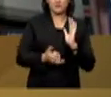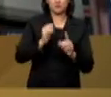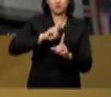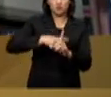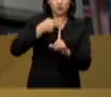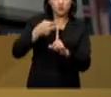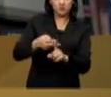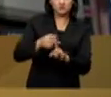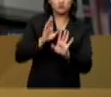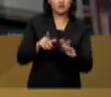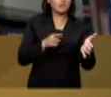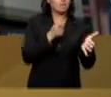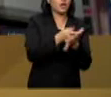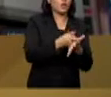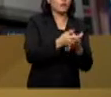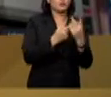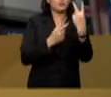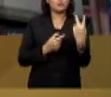dois entes.